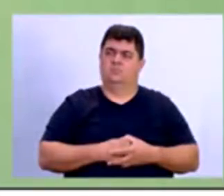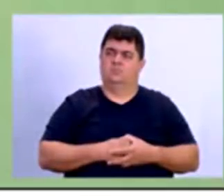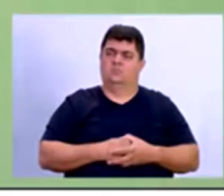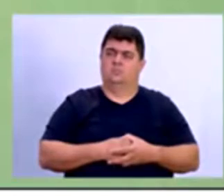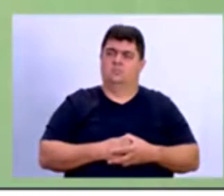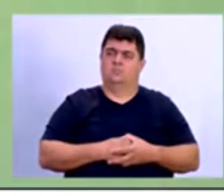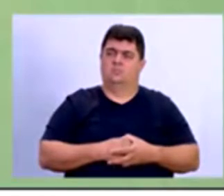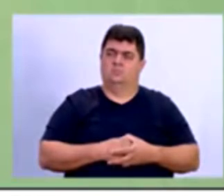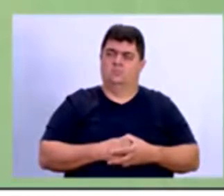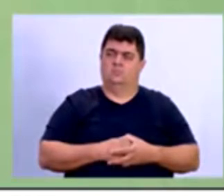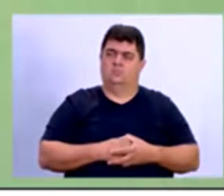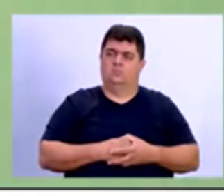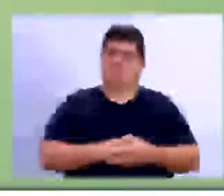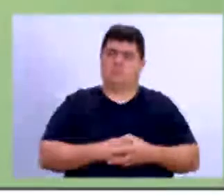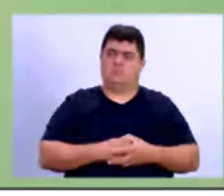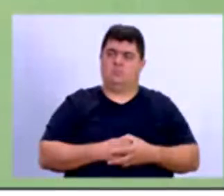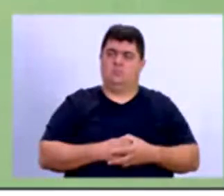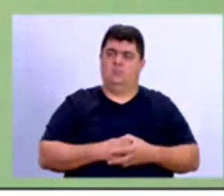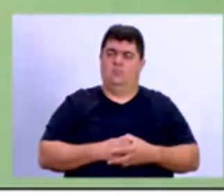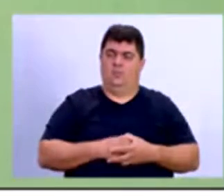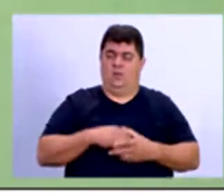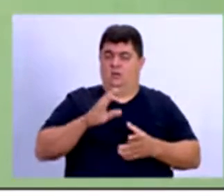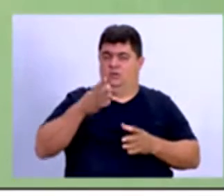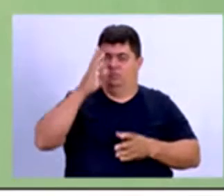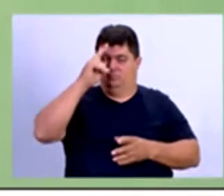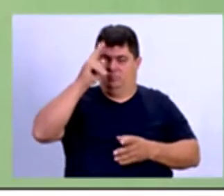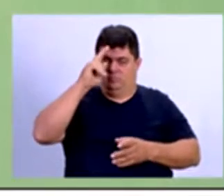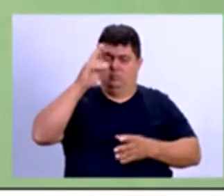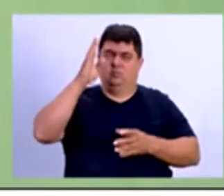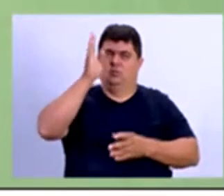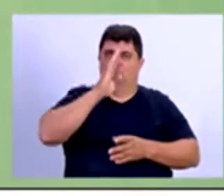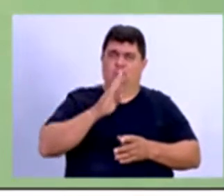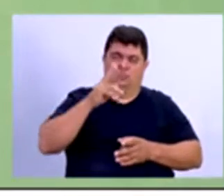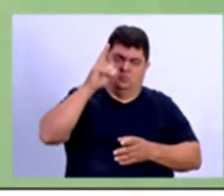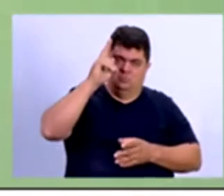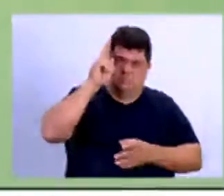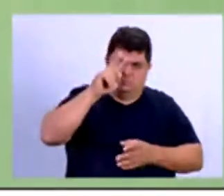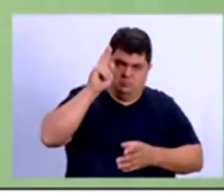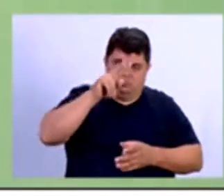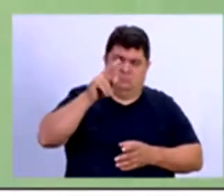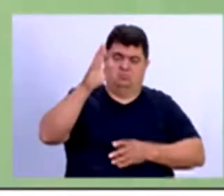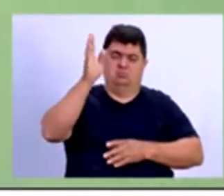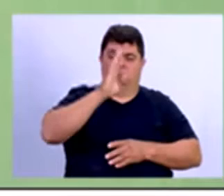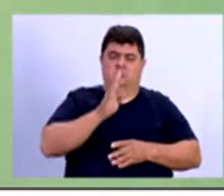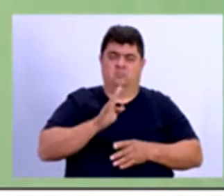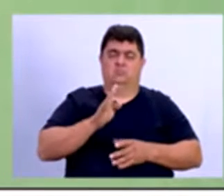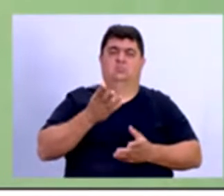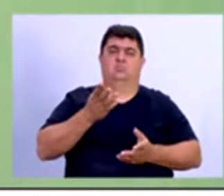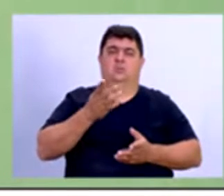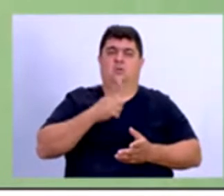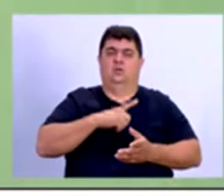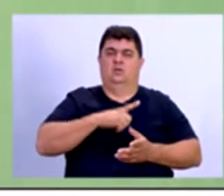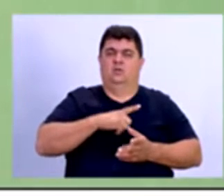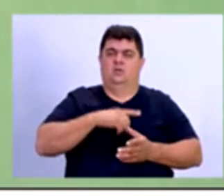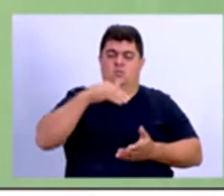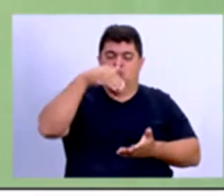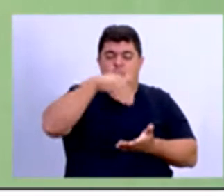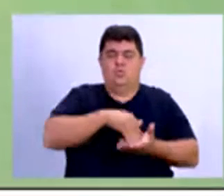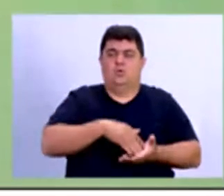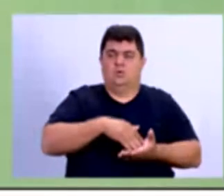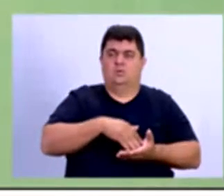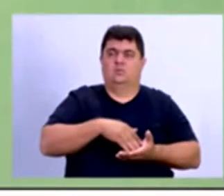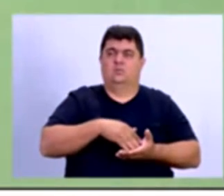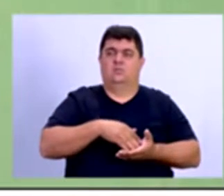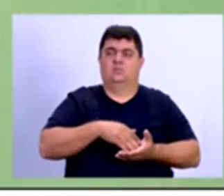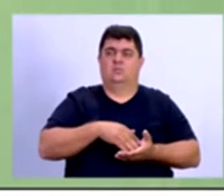nosso material o que é história da internet brasil e o que ela contribui pra gente deixa o último tópico nosso